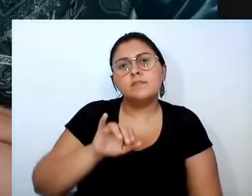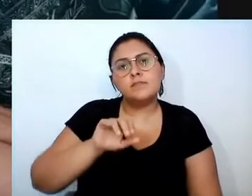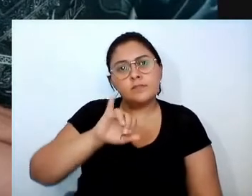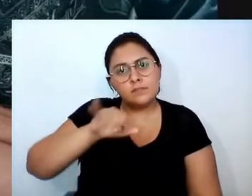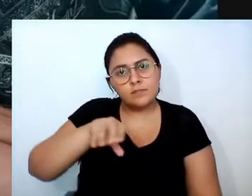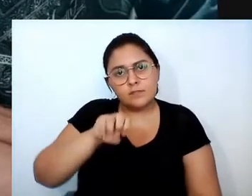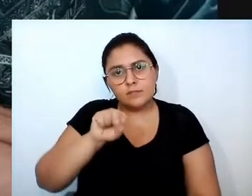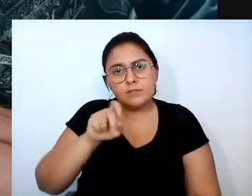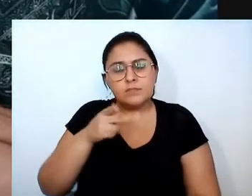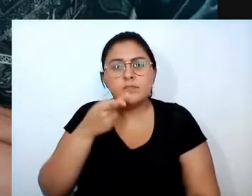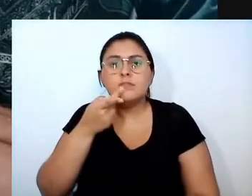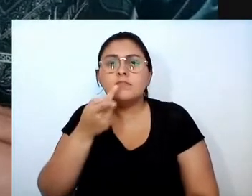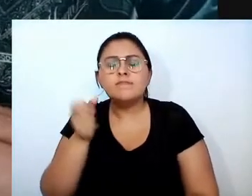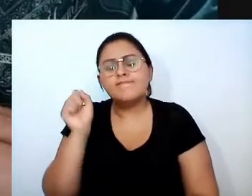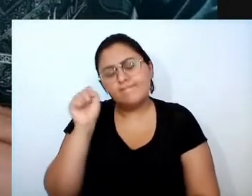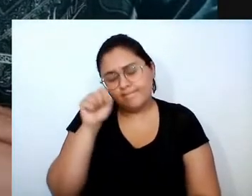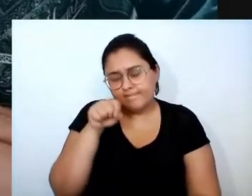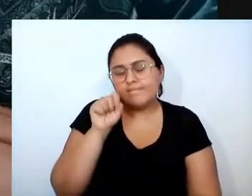a ser melhorados, mas